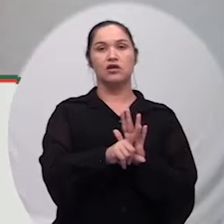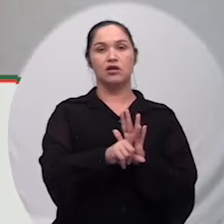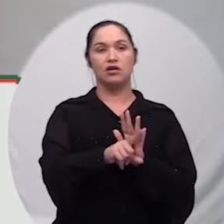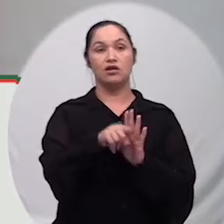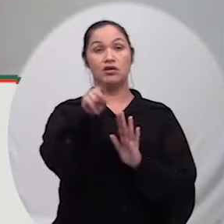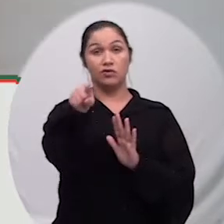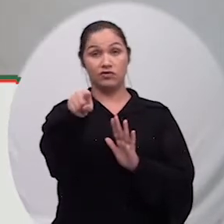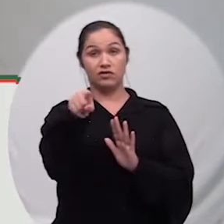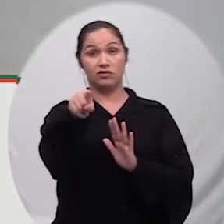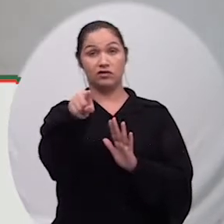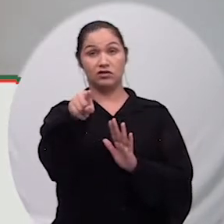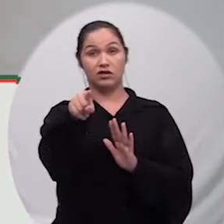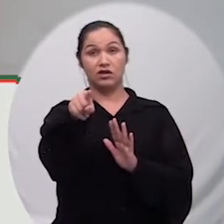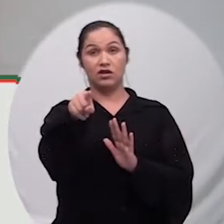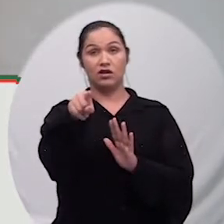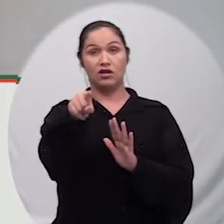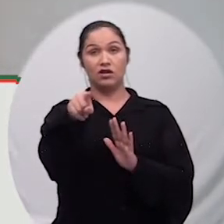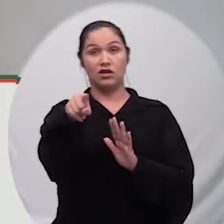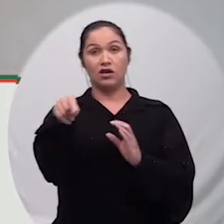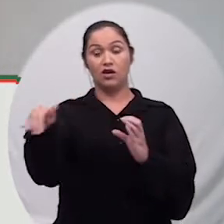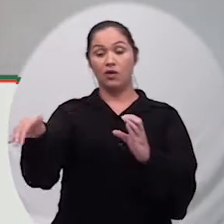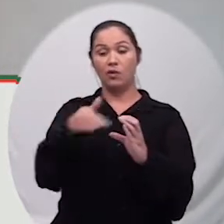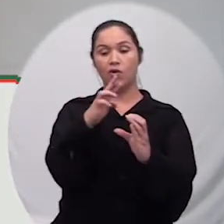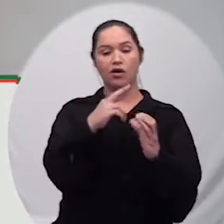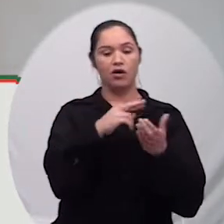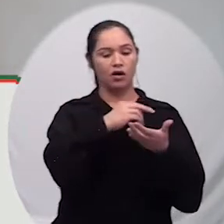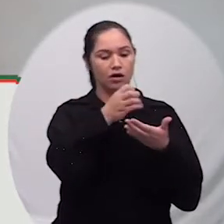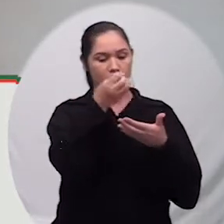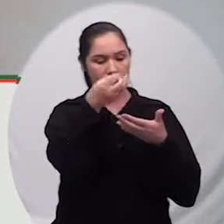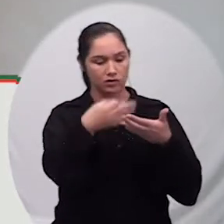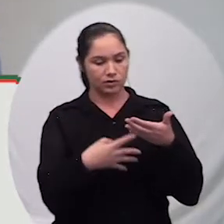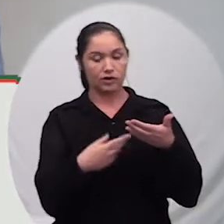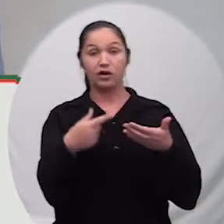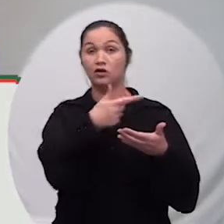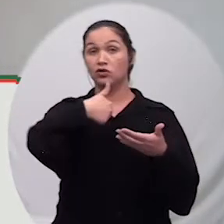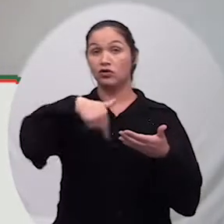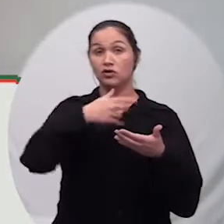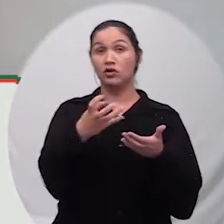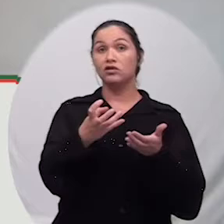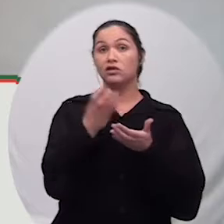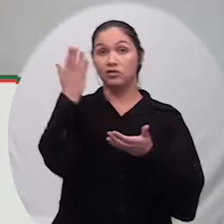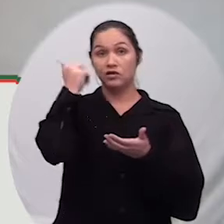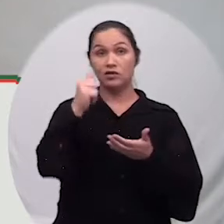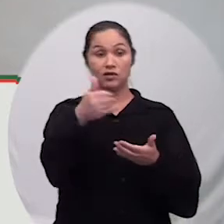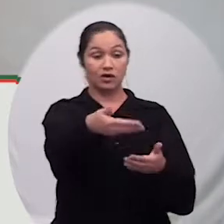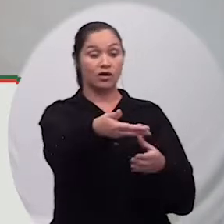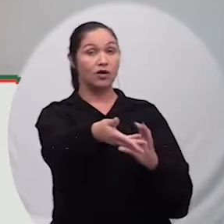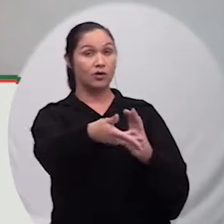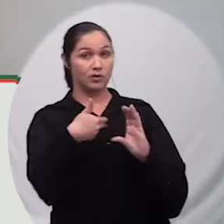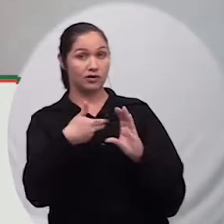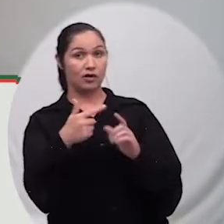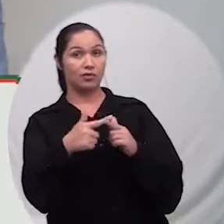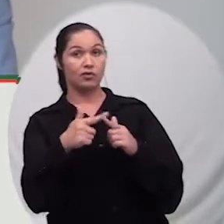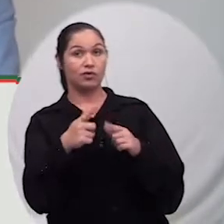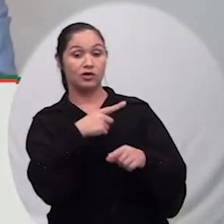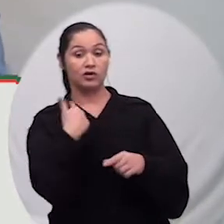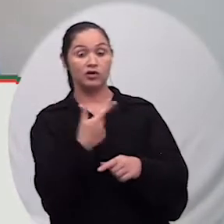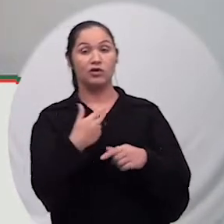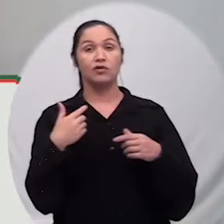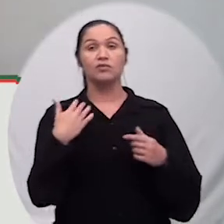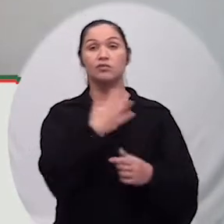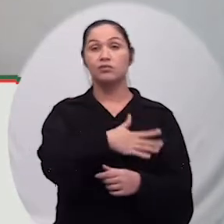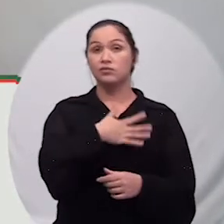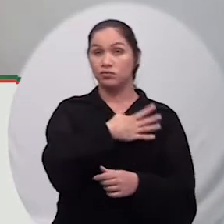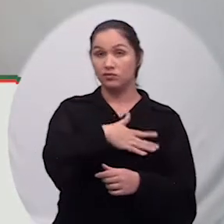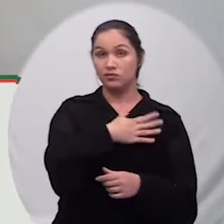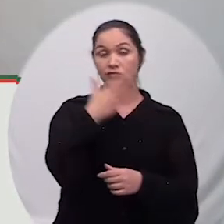transmitir para os vereadores, porque nós também estamos aguardando o fundamento legal que concede um desconto daquela magnitude.